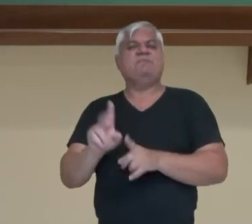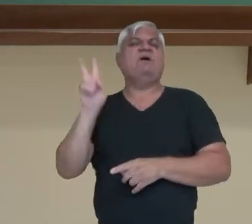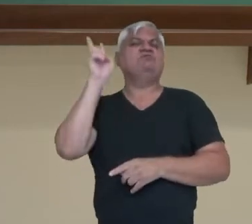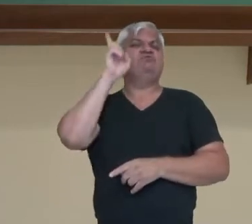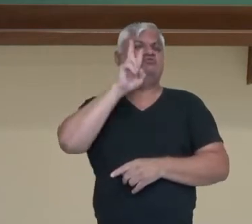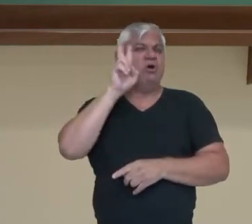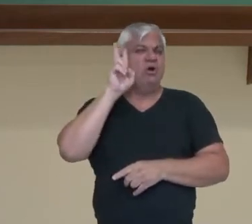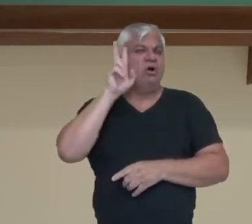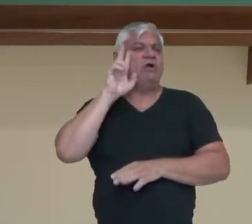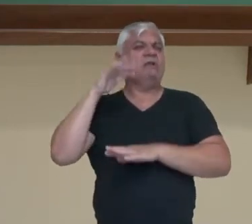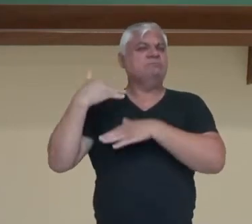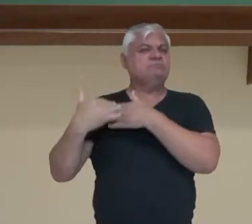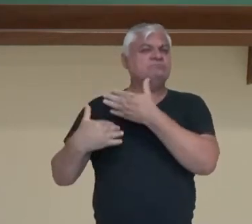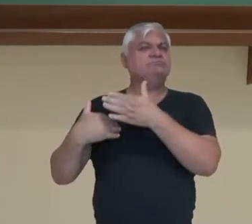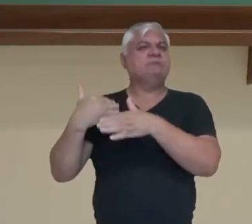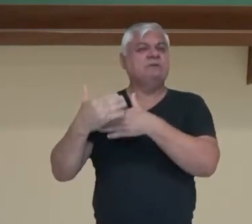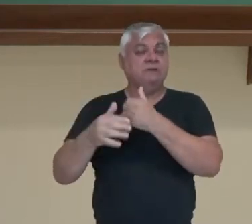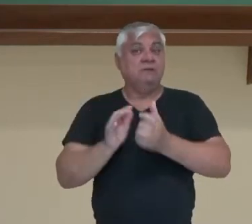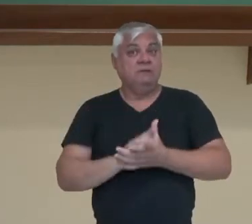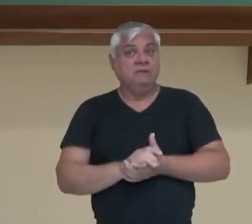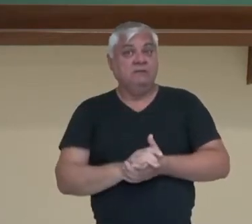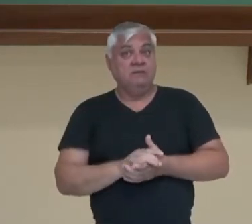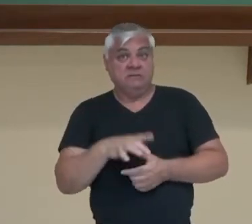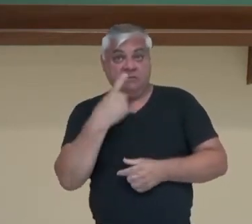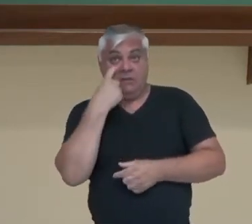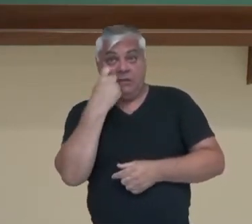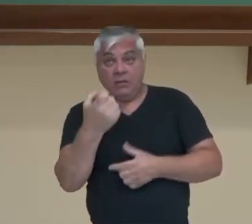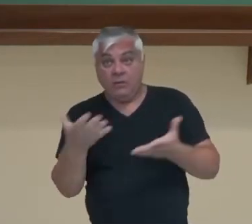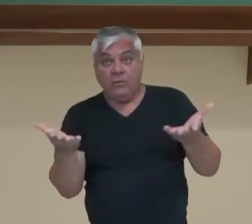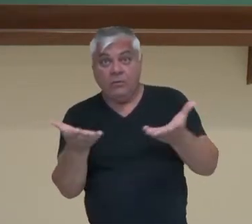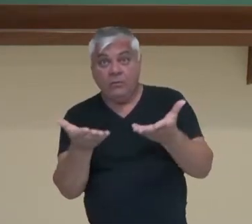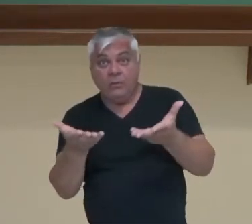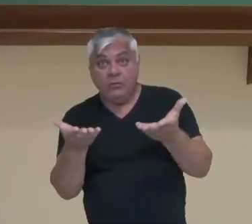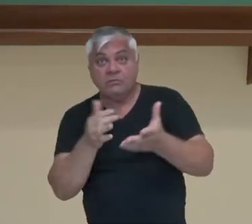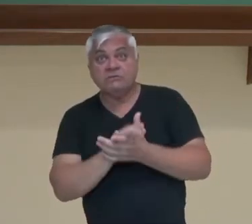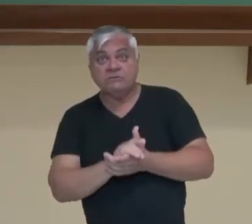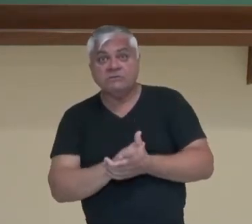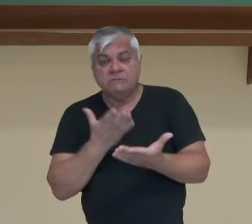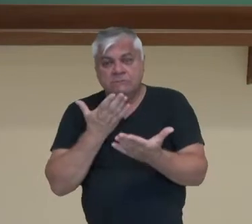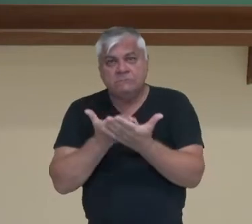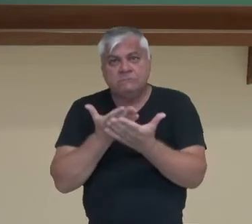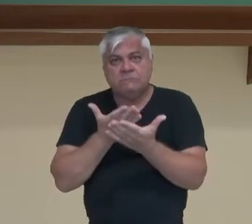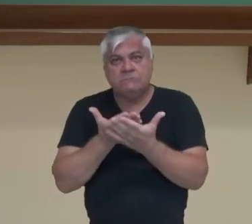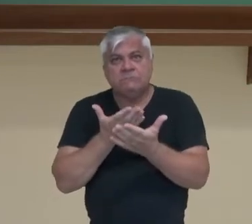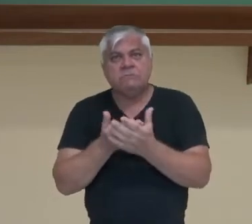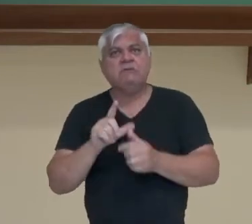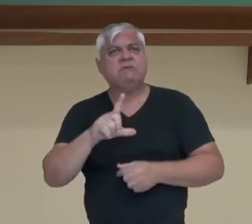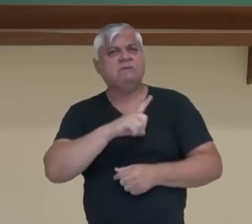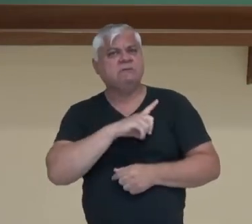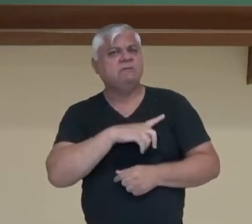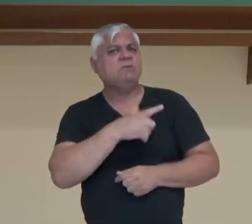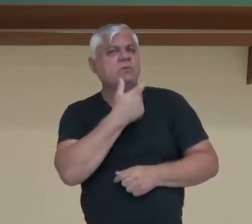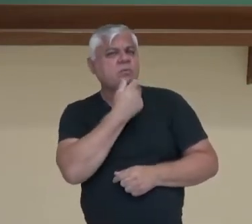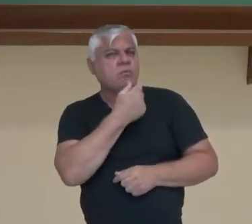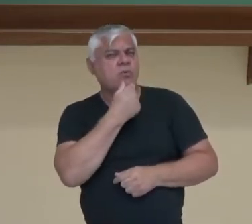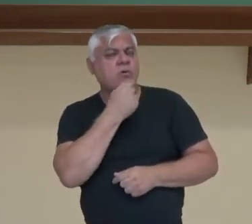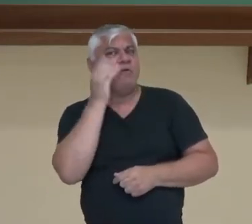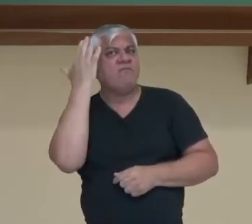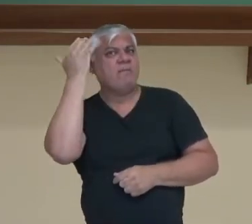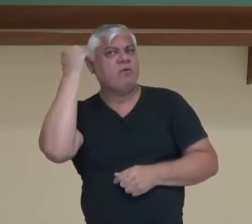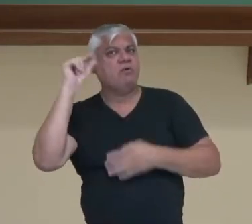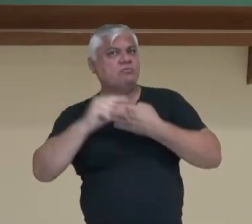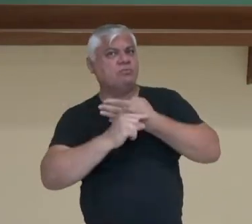história relacionada. Interessante que hoje, na ciência de hoje, né, teve um pensador muito importante,